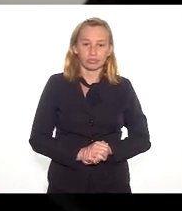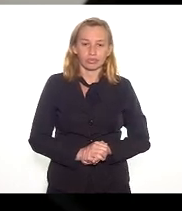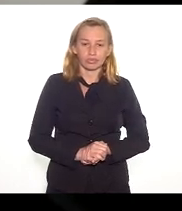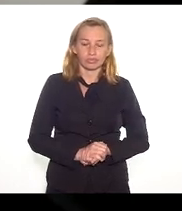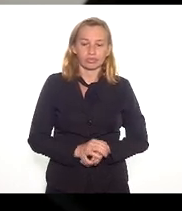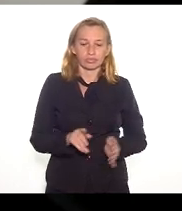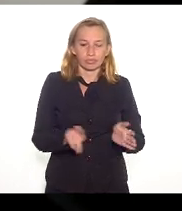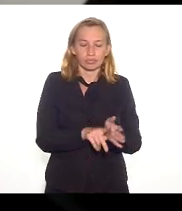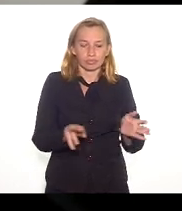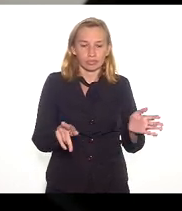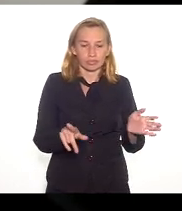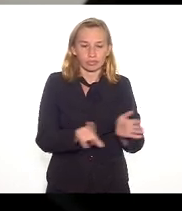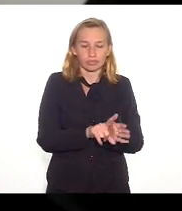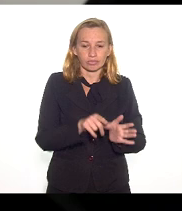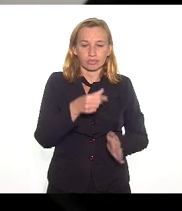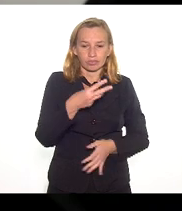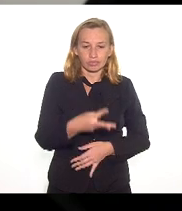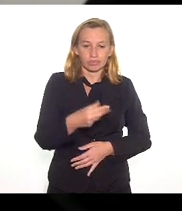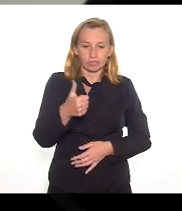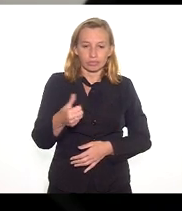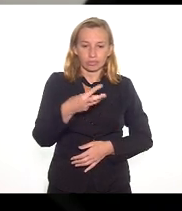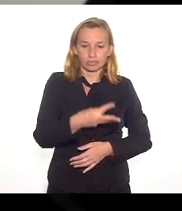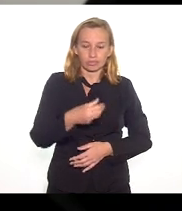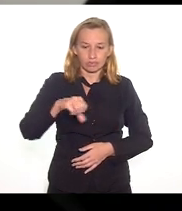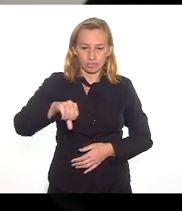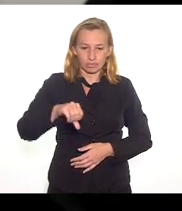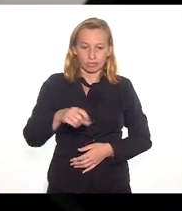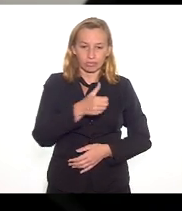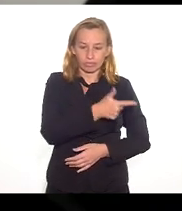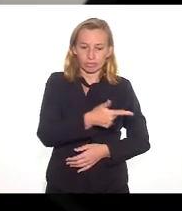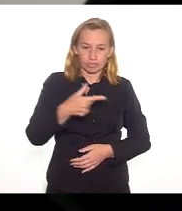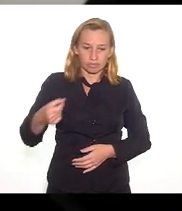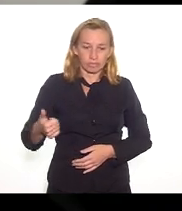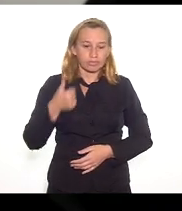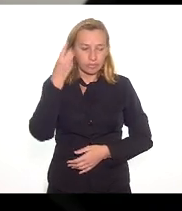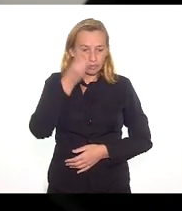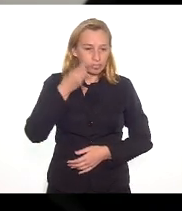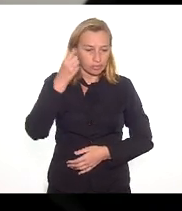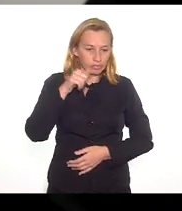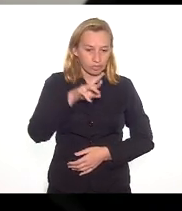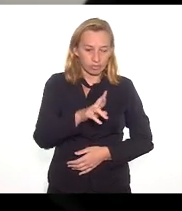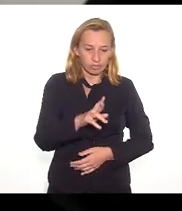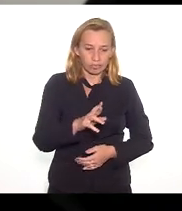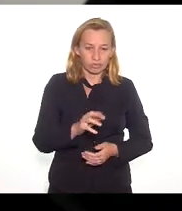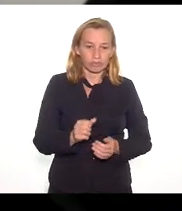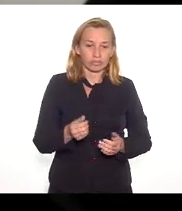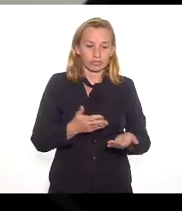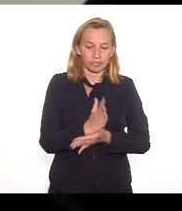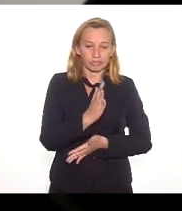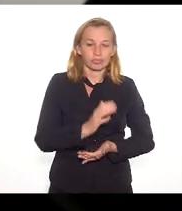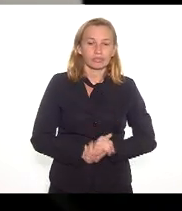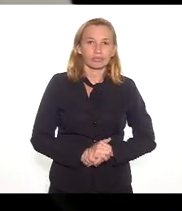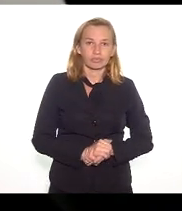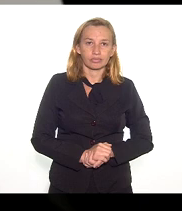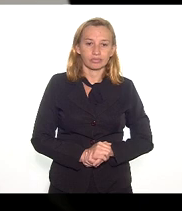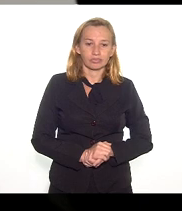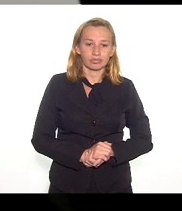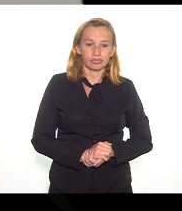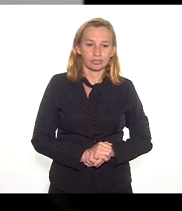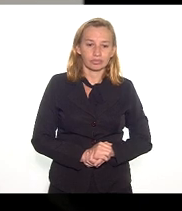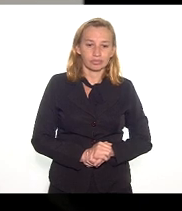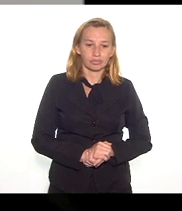do projeto de lei 3139 de 2020, deputado Rodrigo Amorim. Senhores que aprovam a discussão, aprovado.